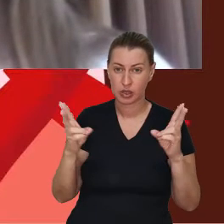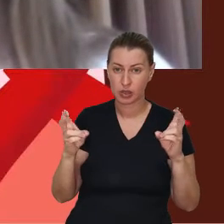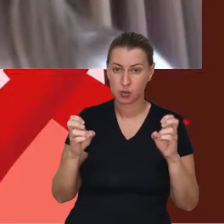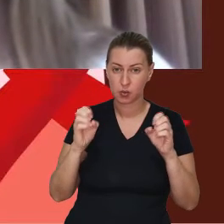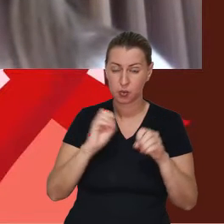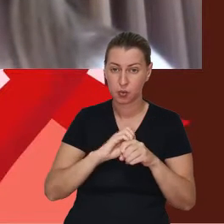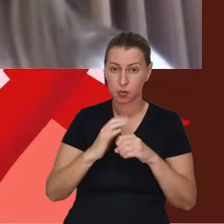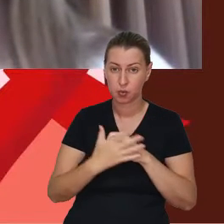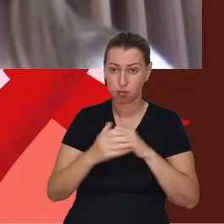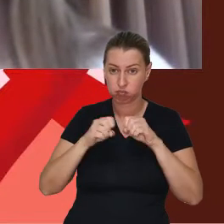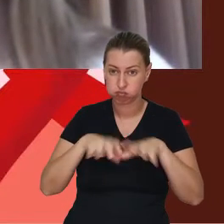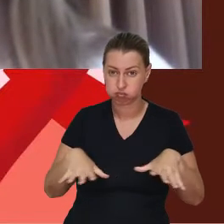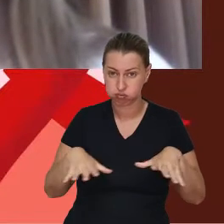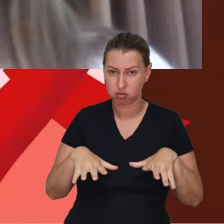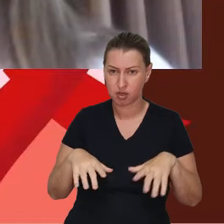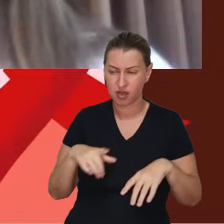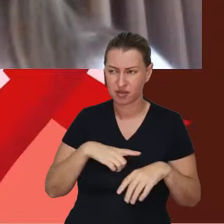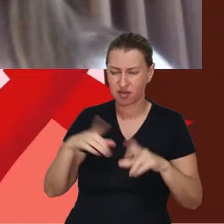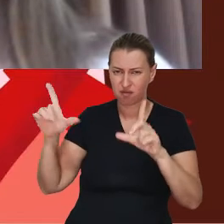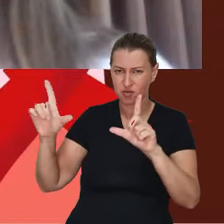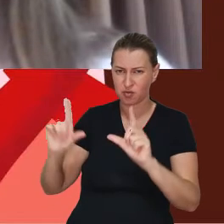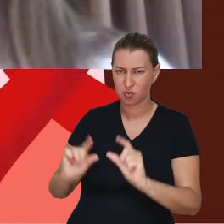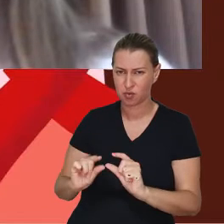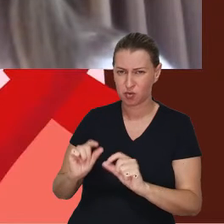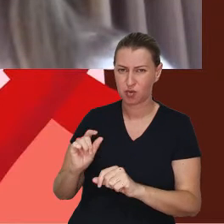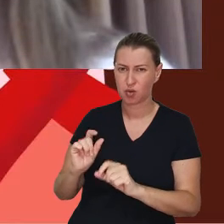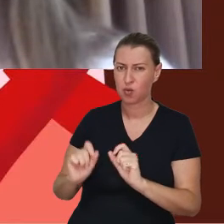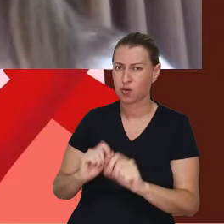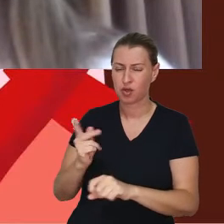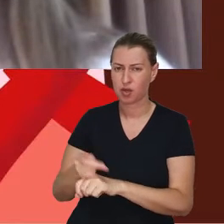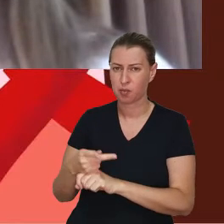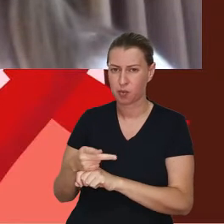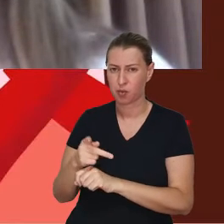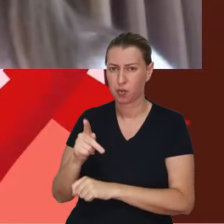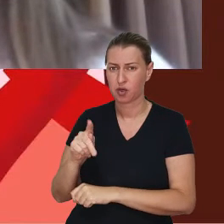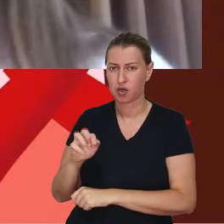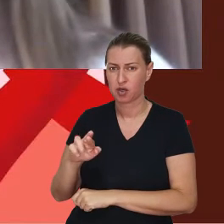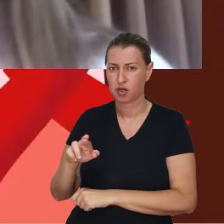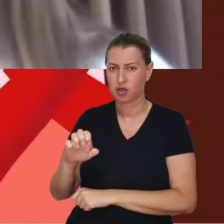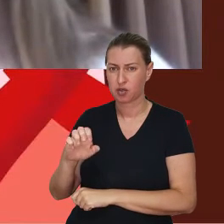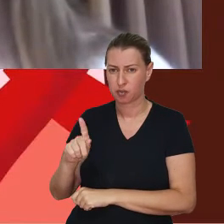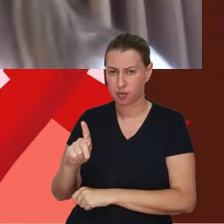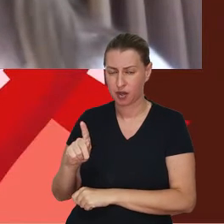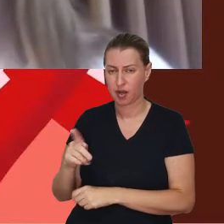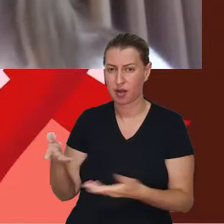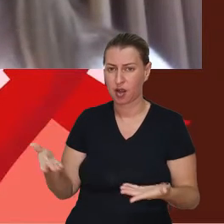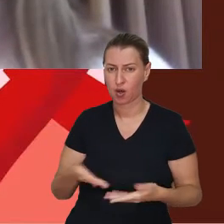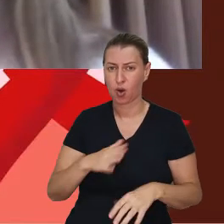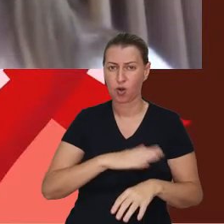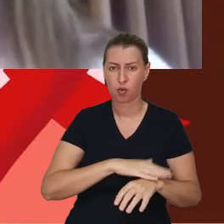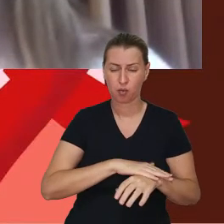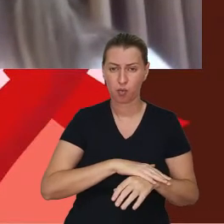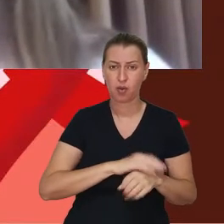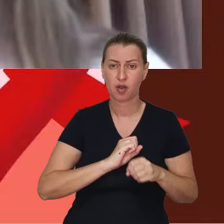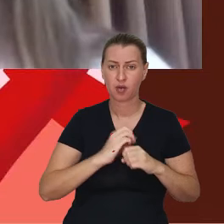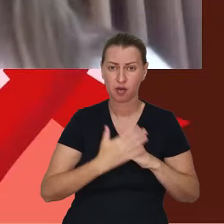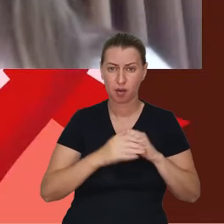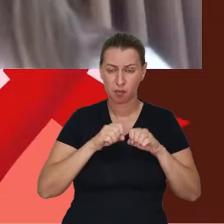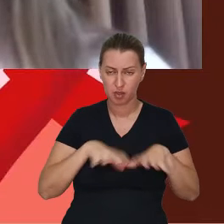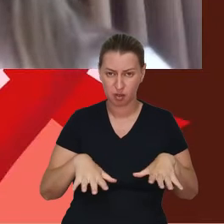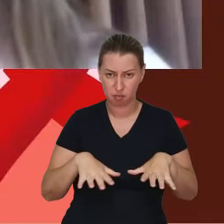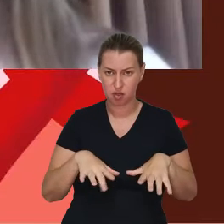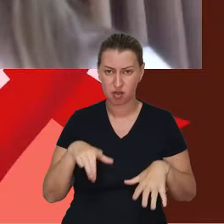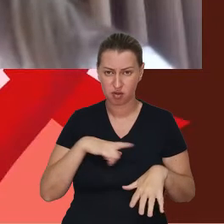Por acaso teve uma redução na busca de PrEP em si durante essa pandemia, teve algum tipo de